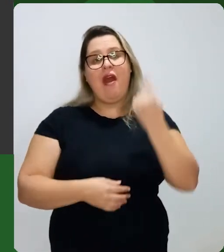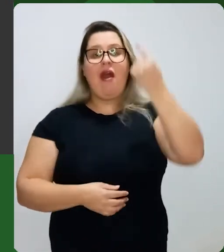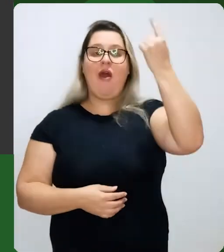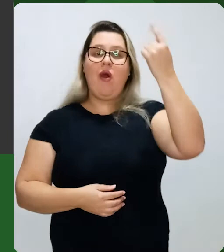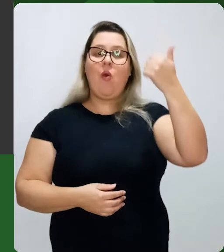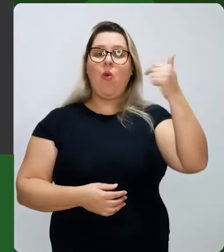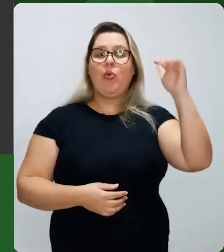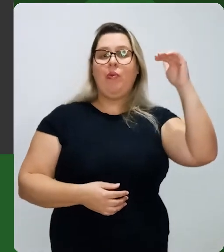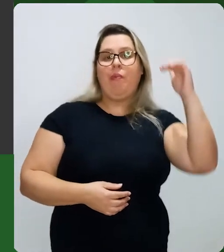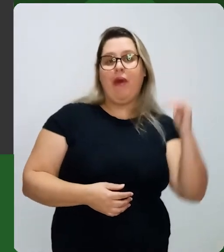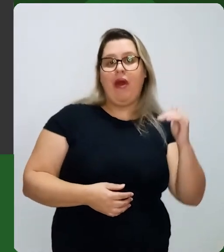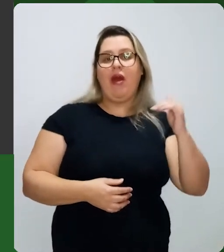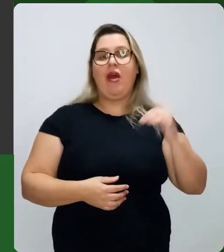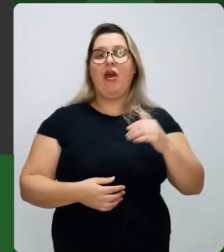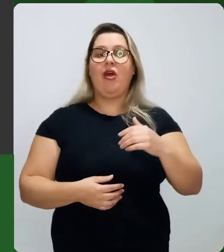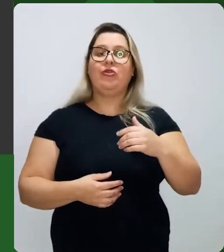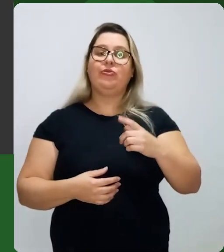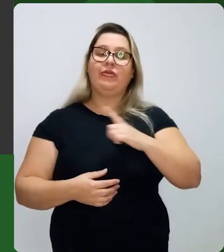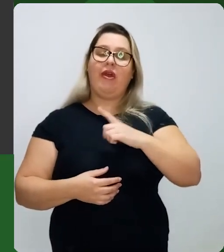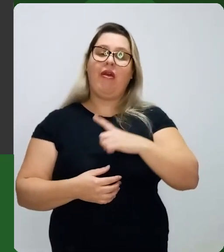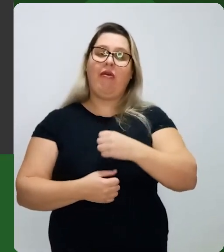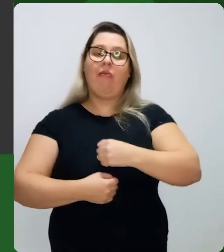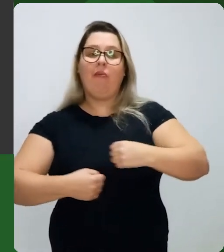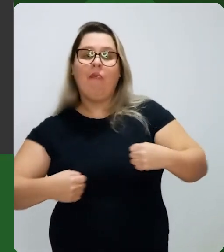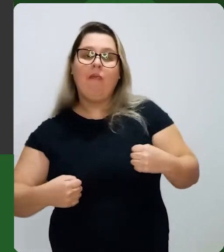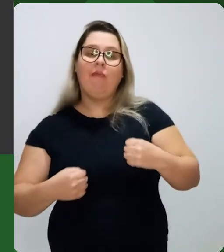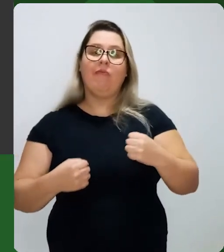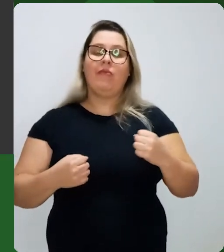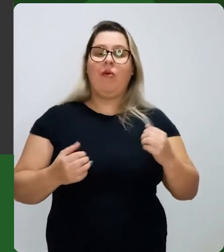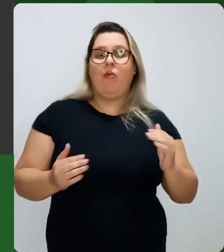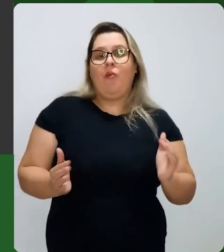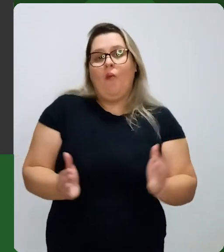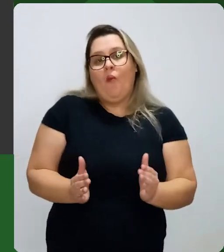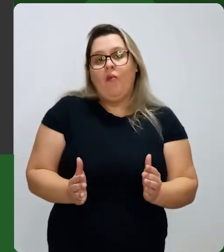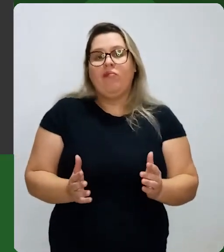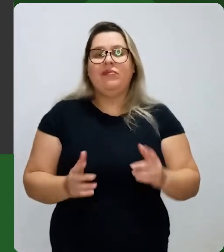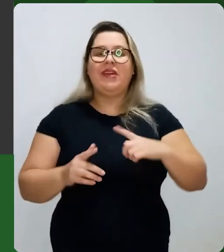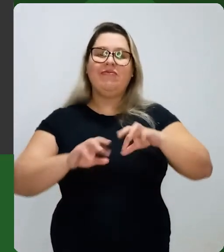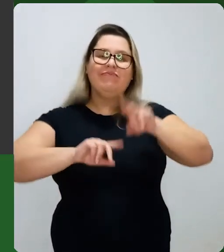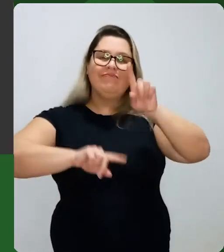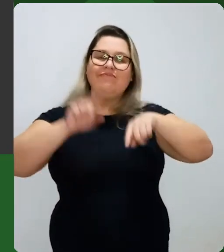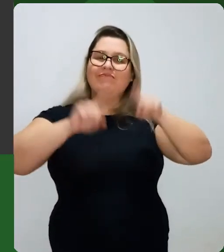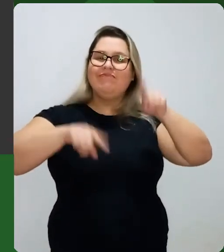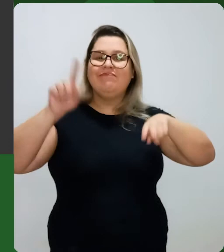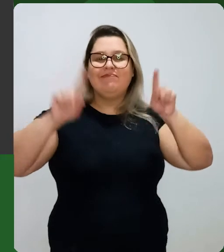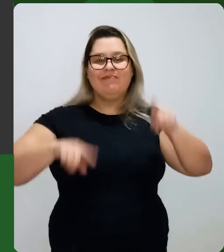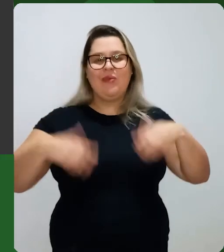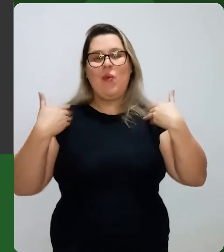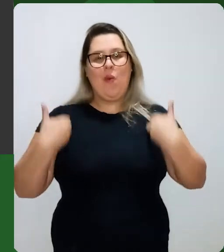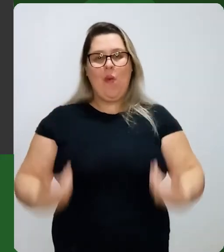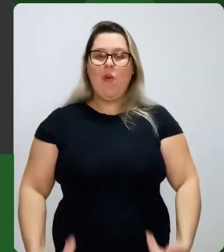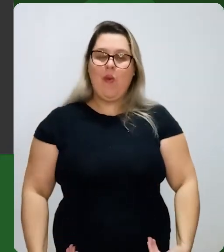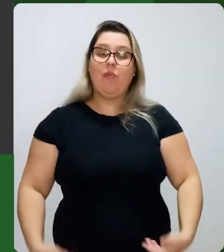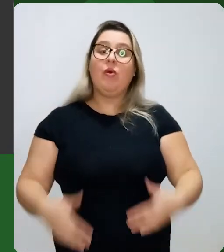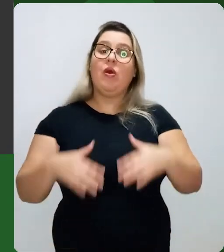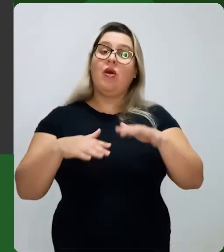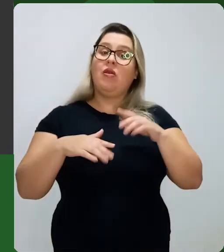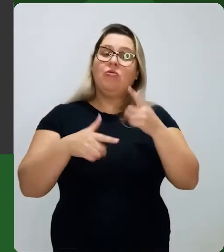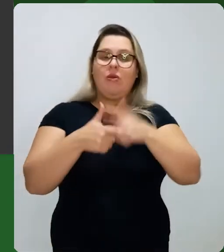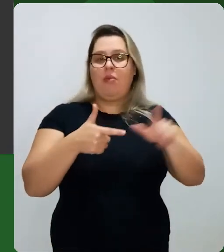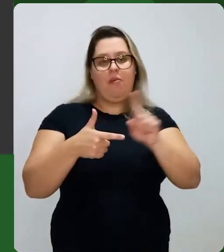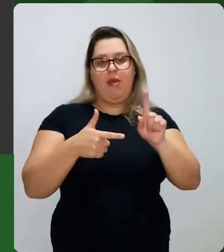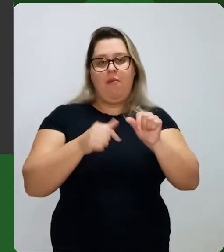alta, um pouquinho mais baixa, outra tem o ombro um pouquinho mais largo, outra tem o braço um pouquinho mais longo. Então, não tem um problema, né, se a gente alterar um pouquinho